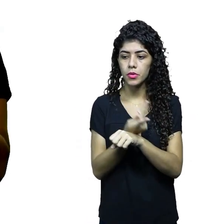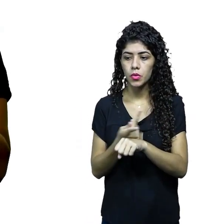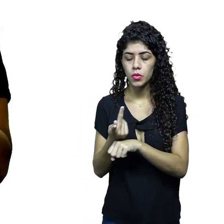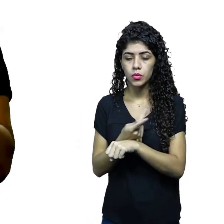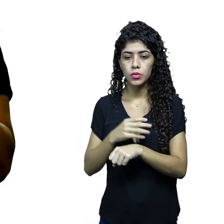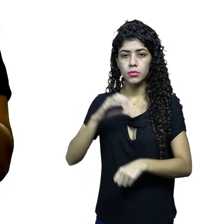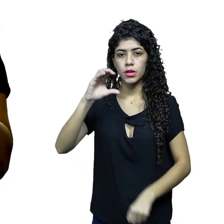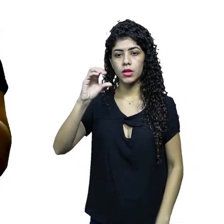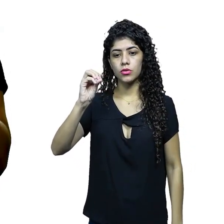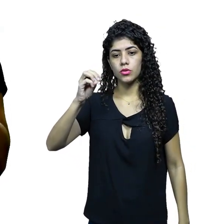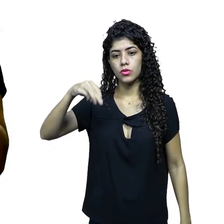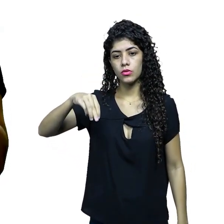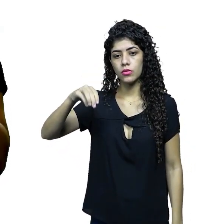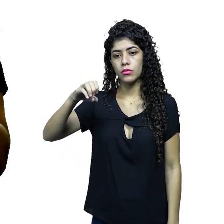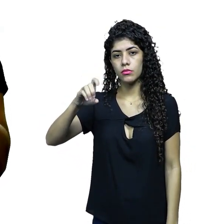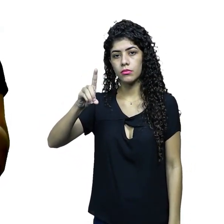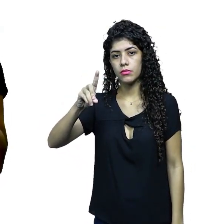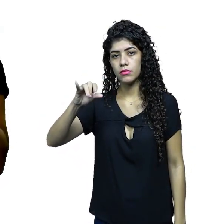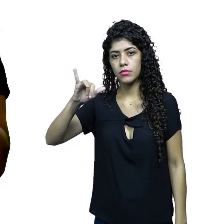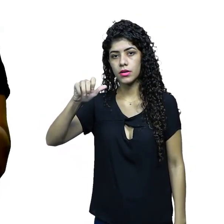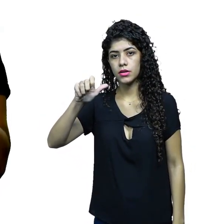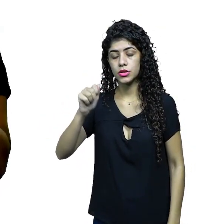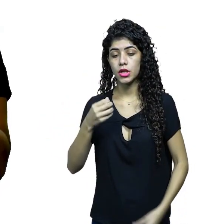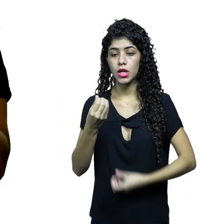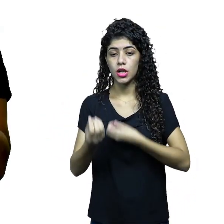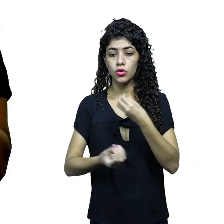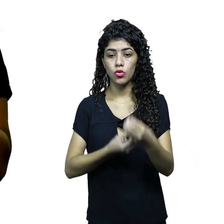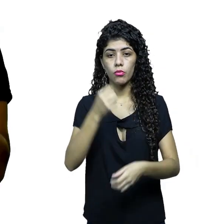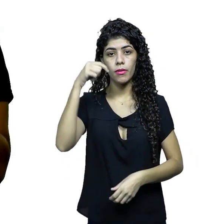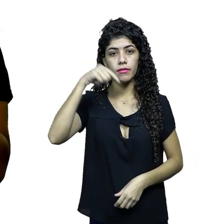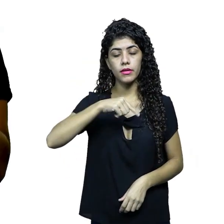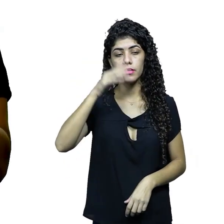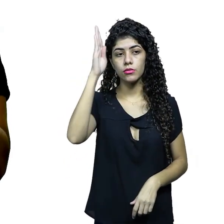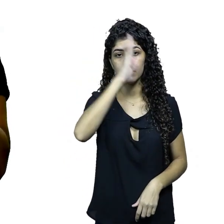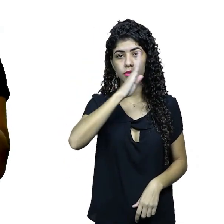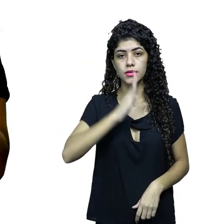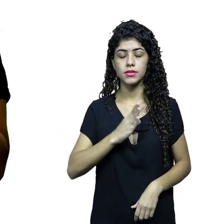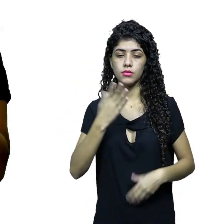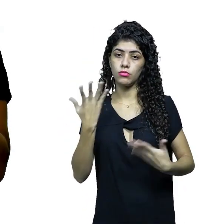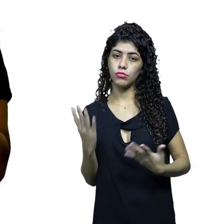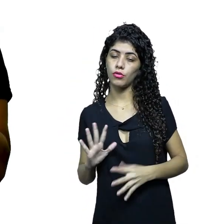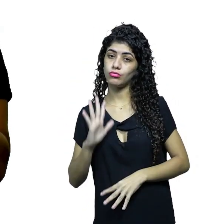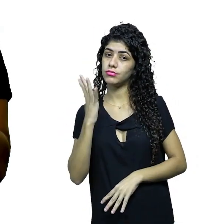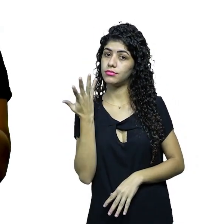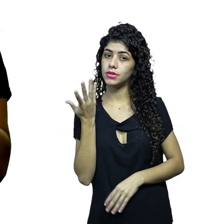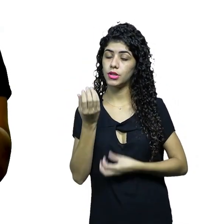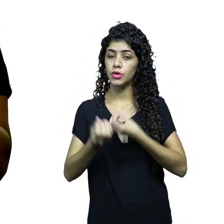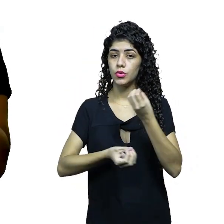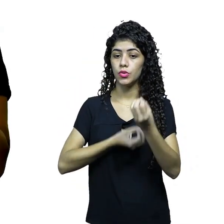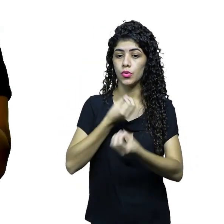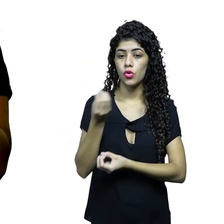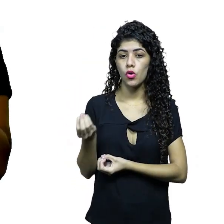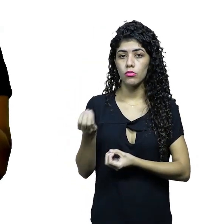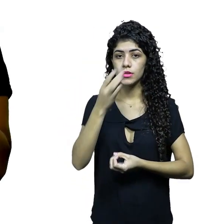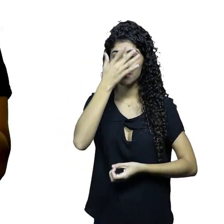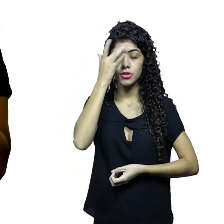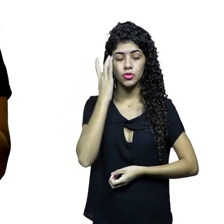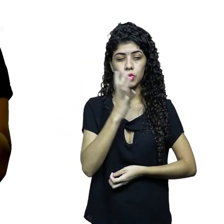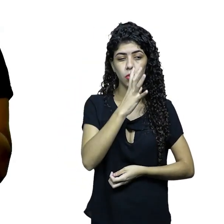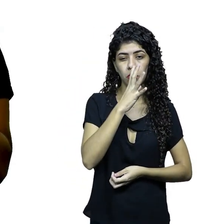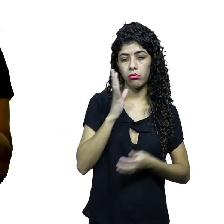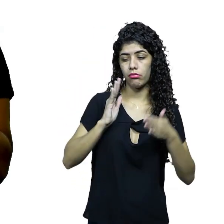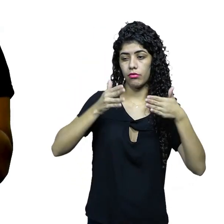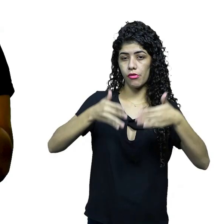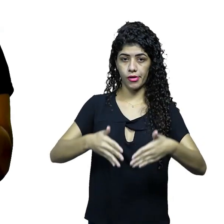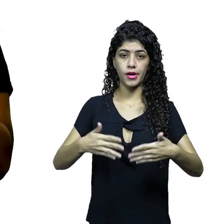uma comédia? Eu tenho que entender como as comédias no Brasil se comportaram, como foi a distribuição delas, quais os públicos que